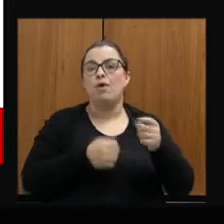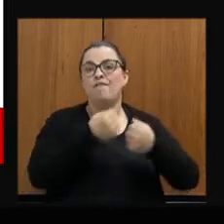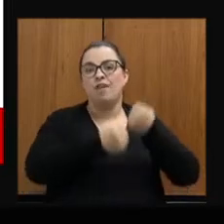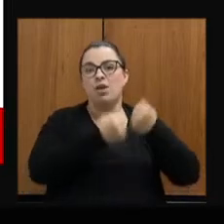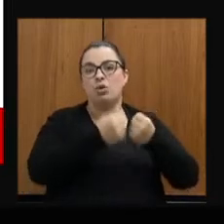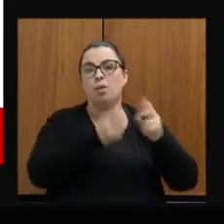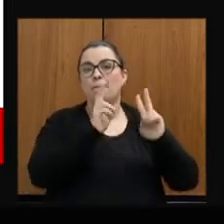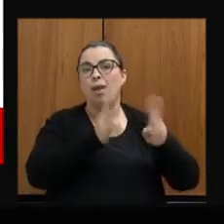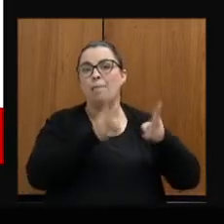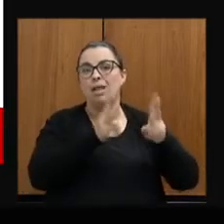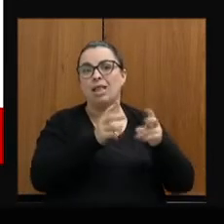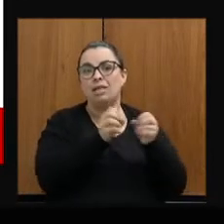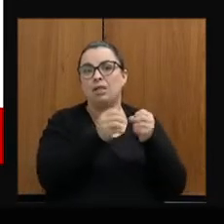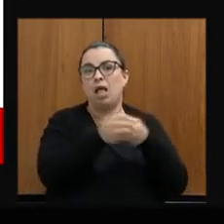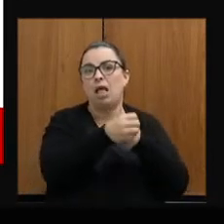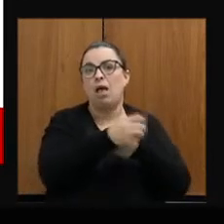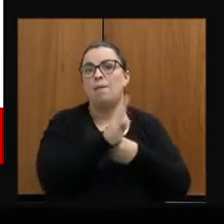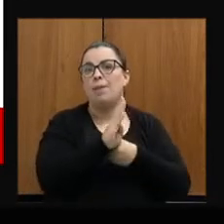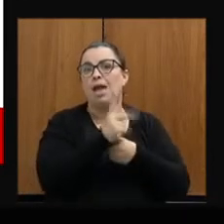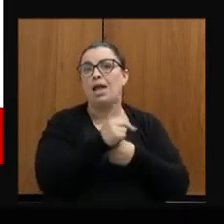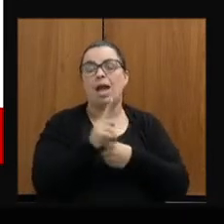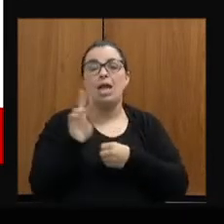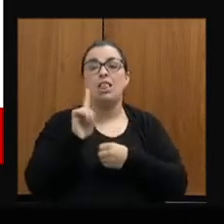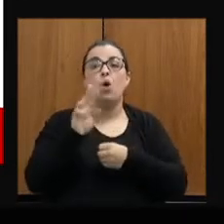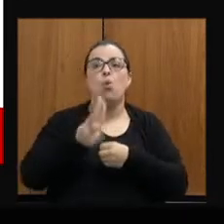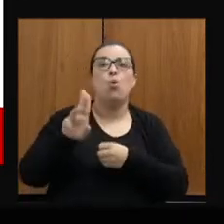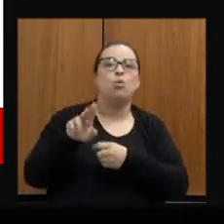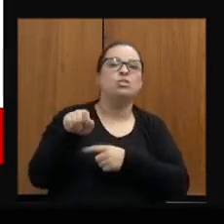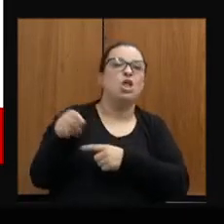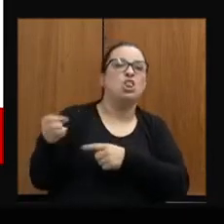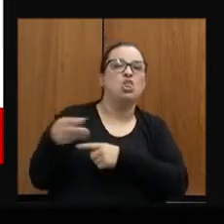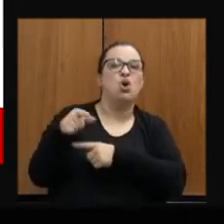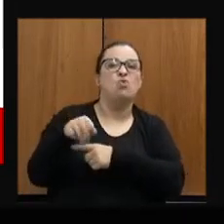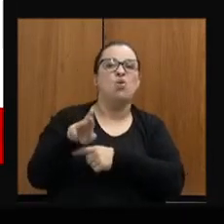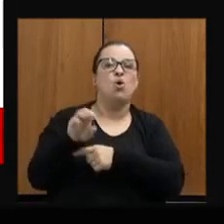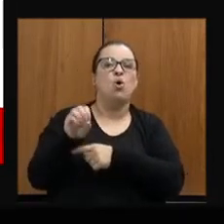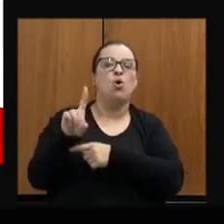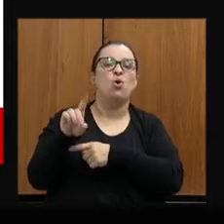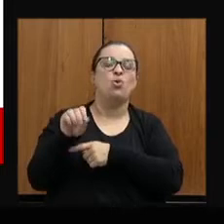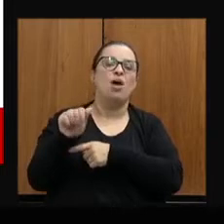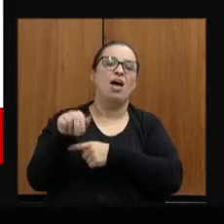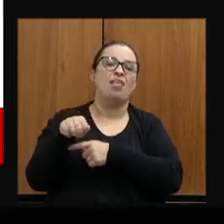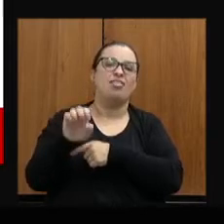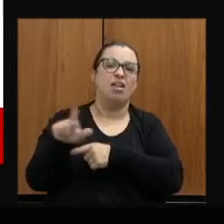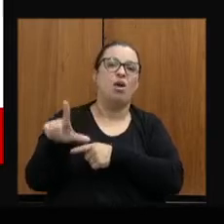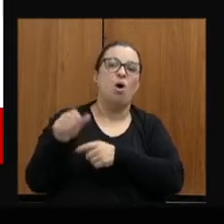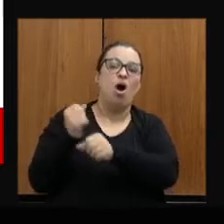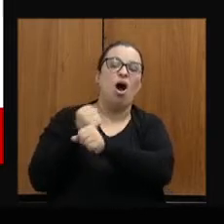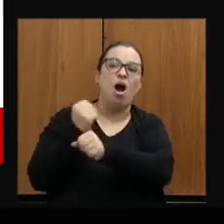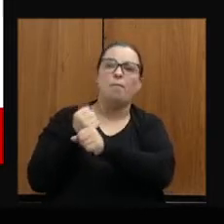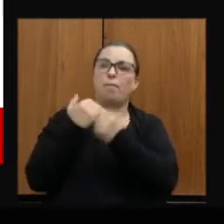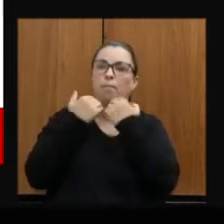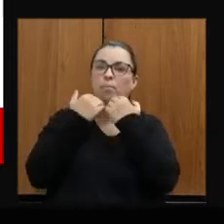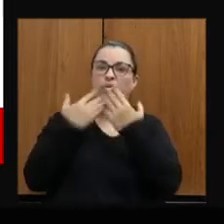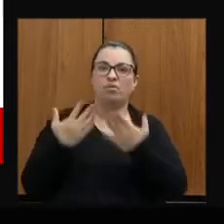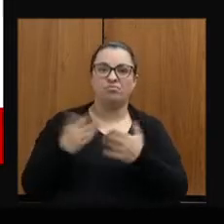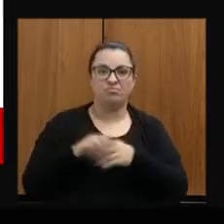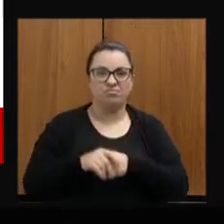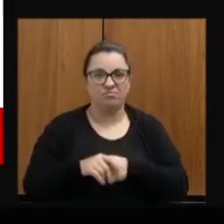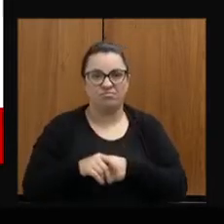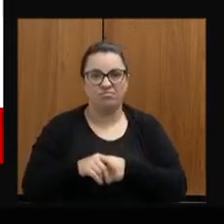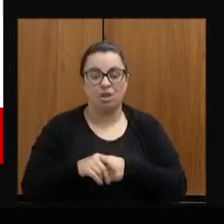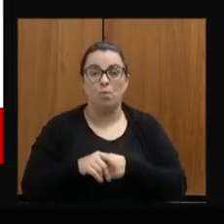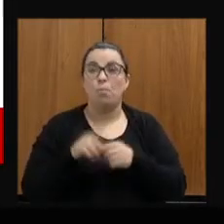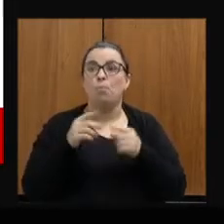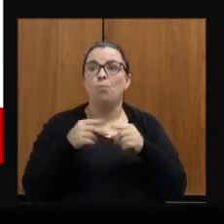Rodoanel Porque quanto mais eu me distanciou da região metropolitana - incentivo eu